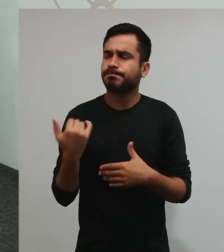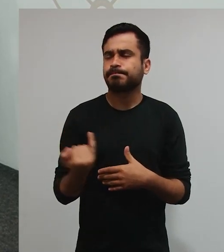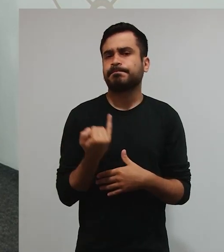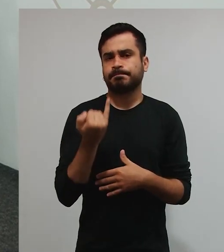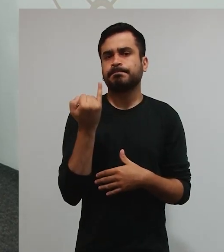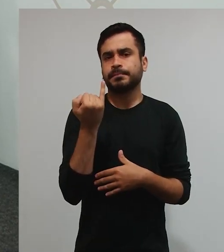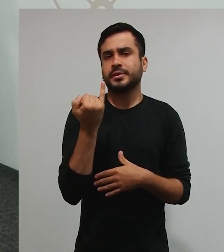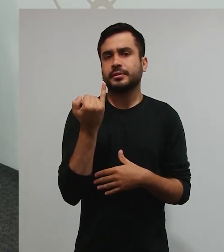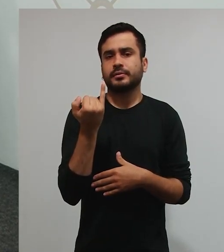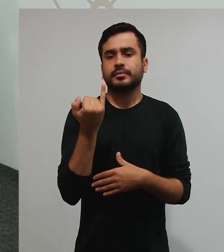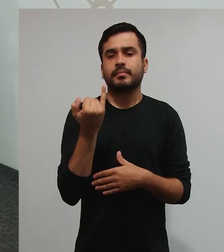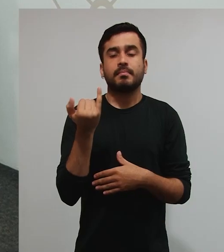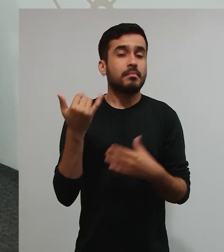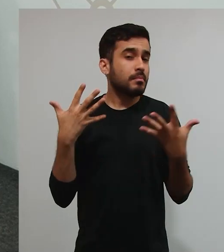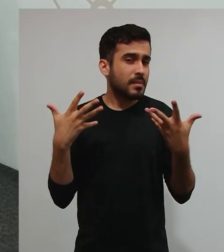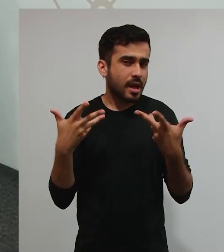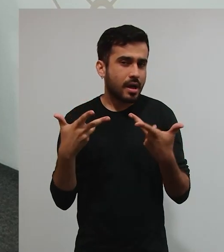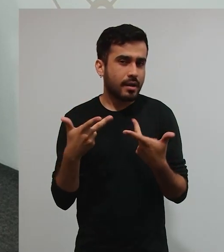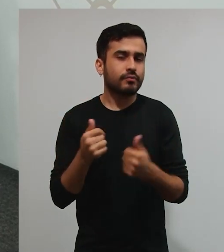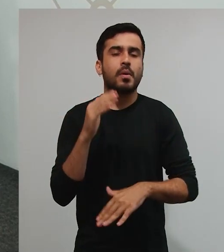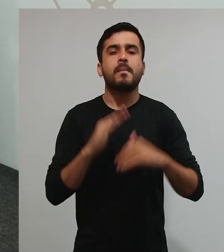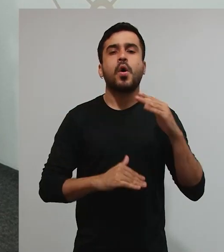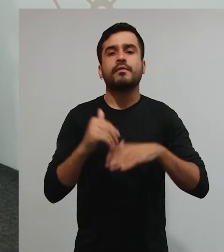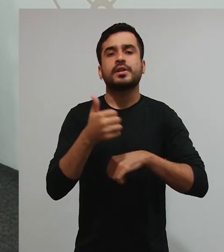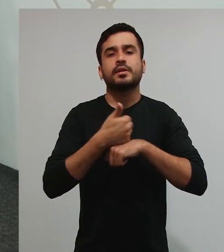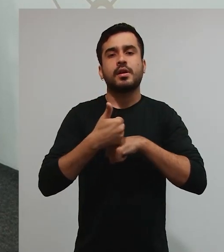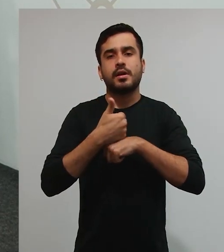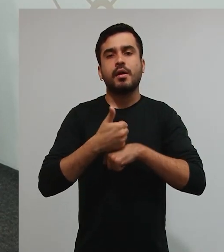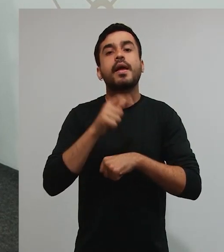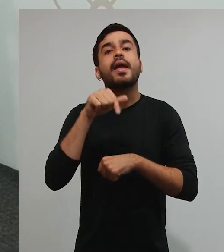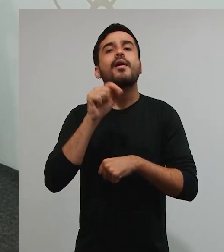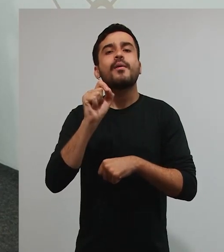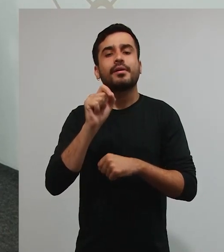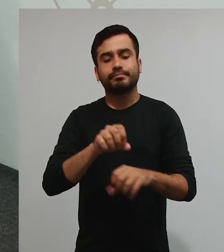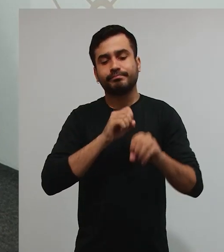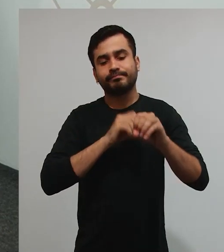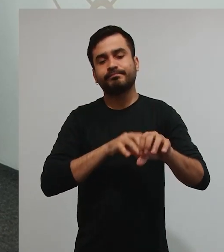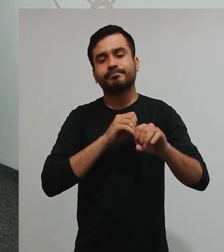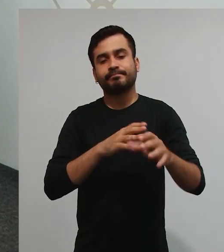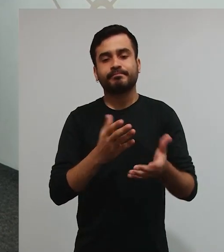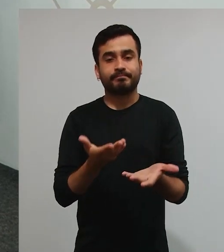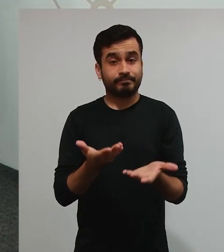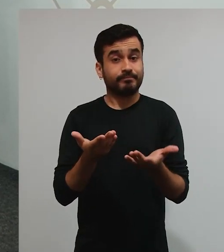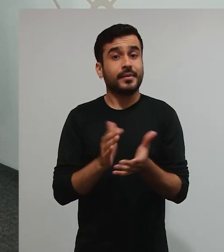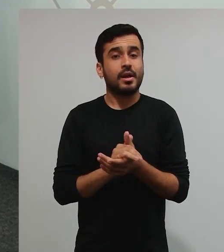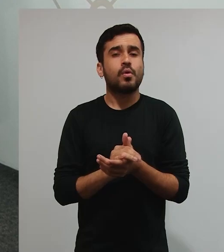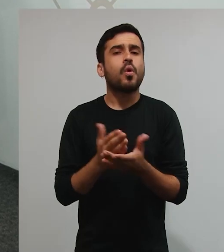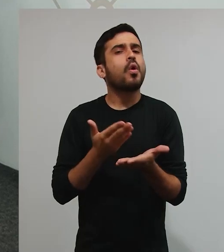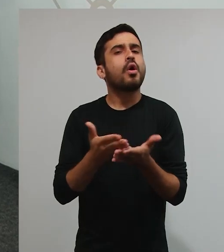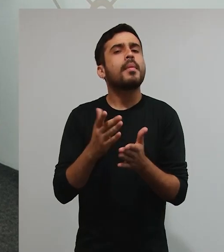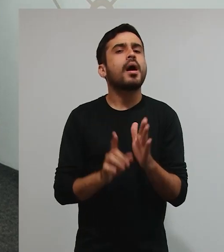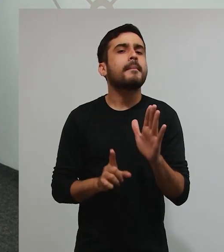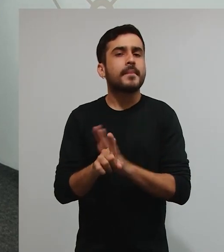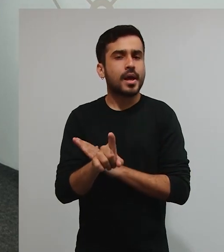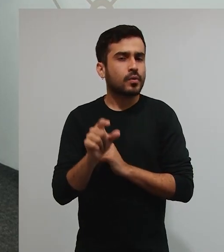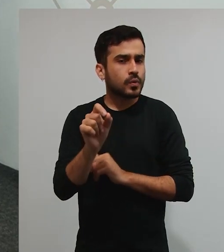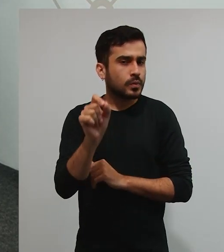hoje justamente para mostrar que a história da educação se faz pelas histórias de cada professor